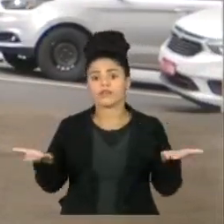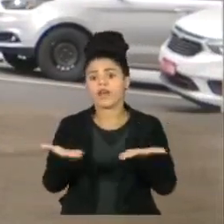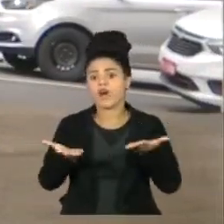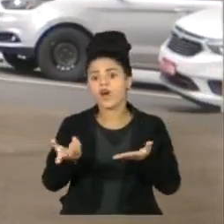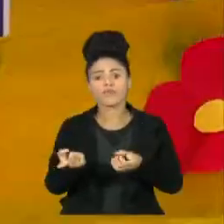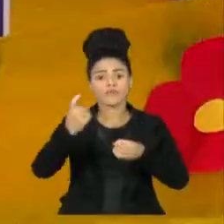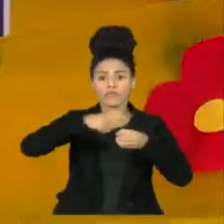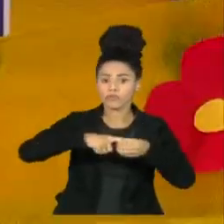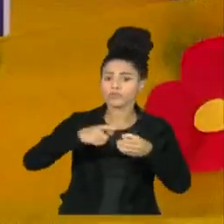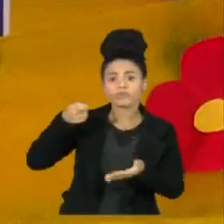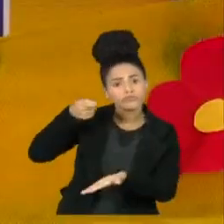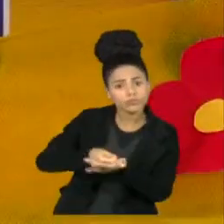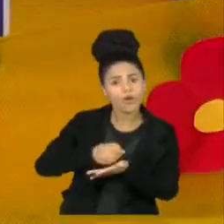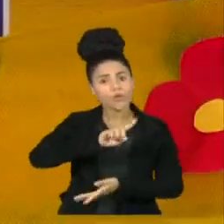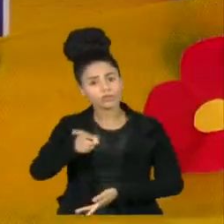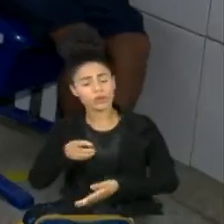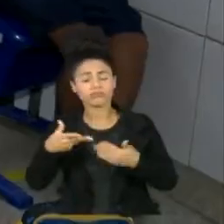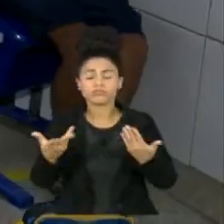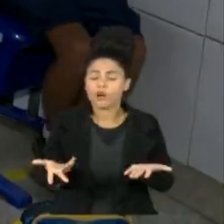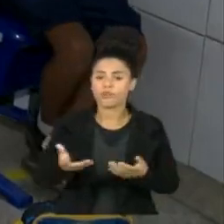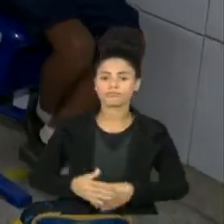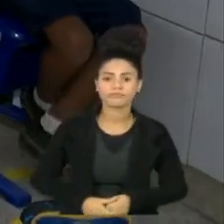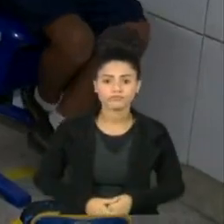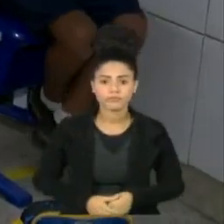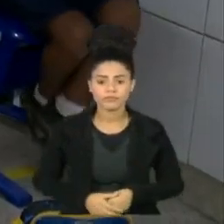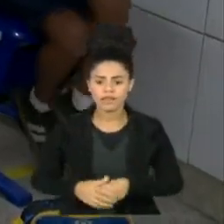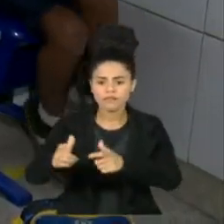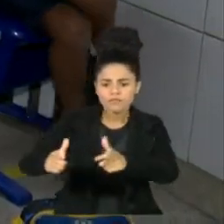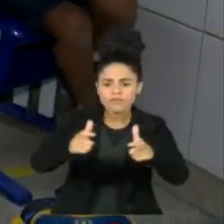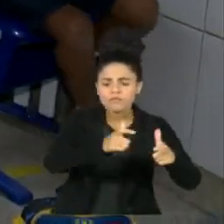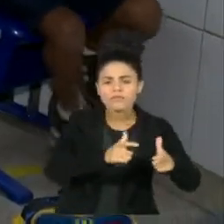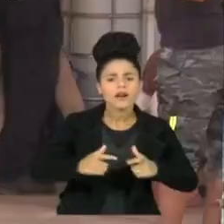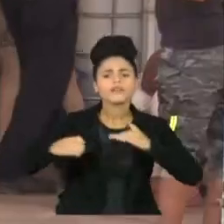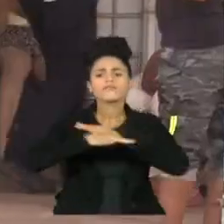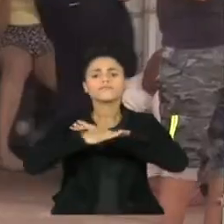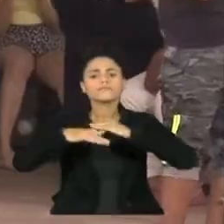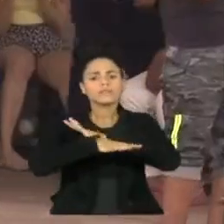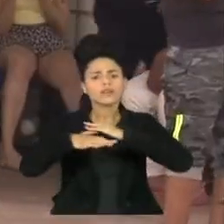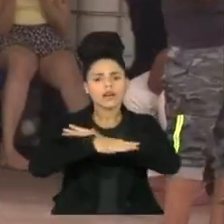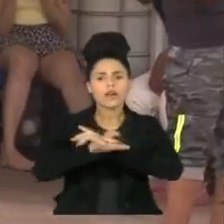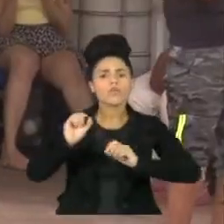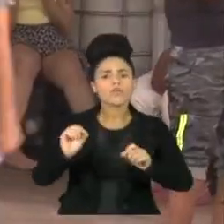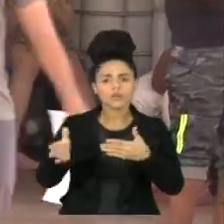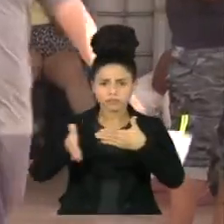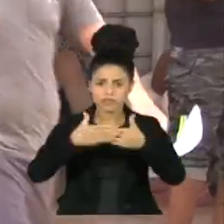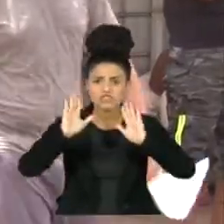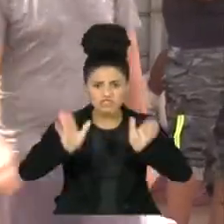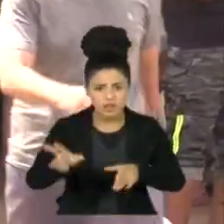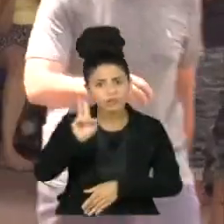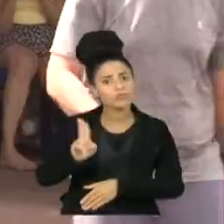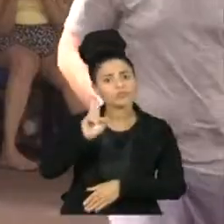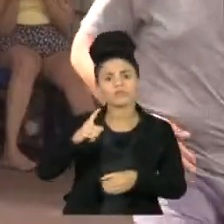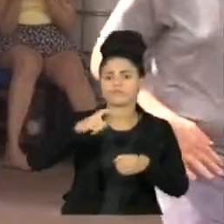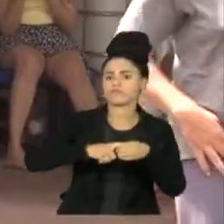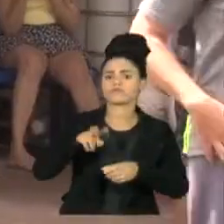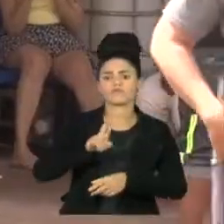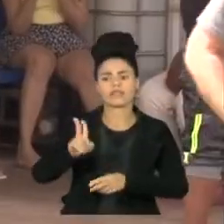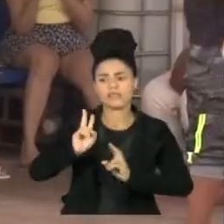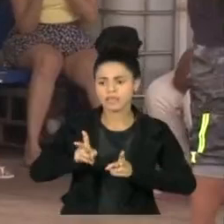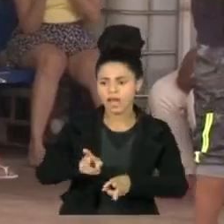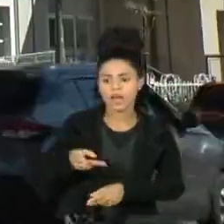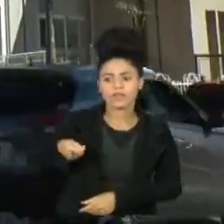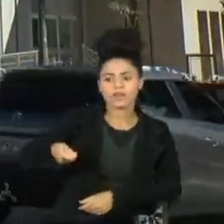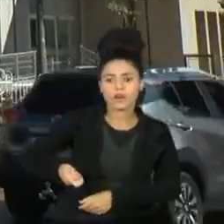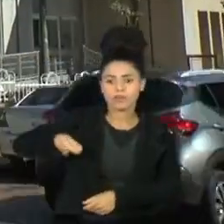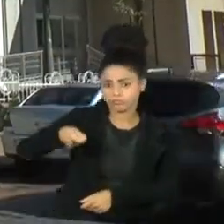a ser obrigatório. Em algumas cidades do país, a máscara em ambientes fechados já é realidade. Em Araraquara, no interior de